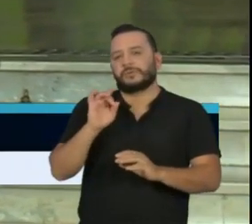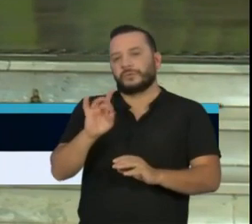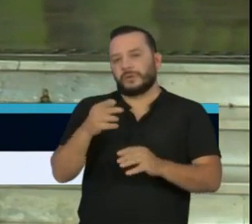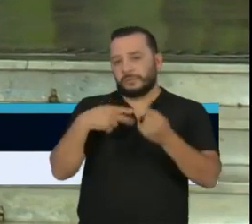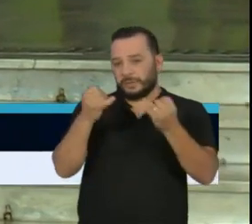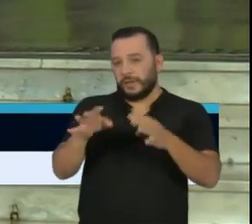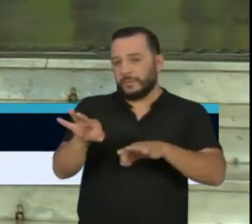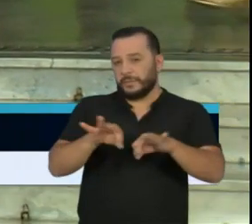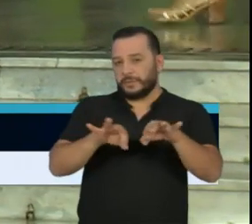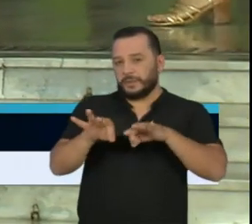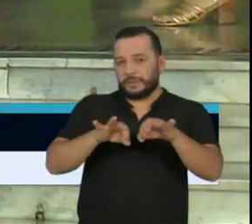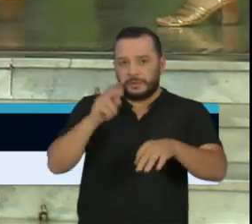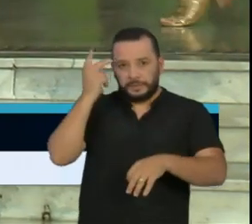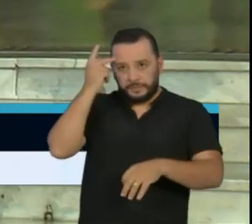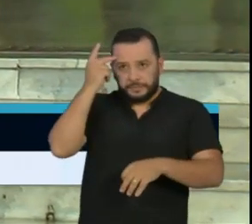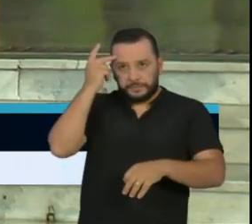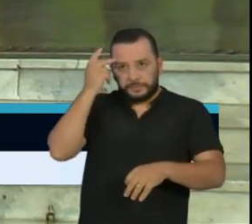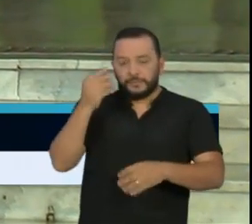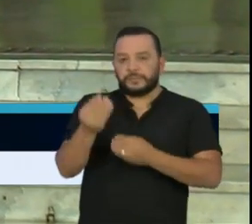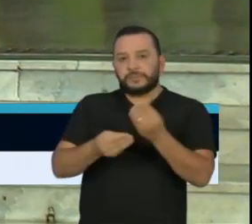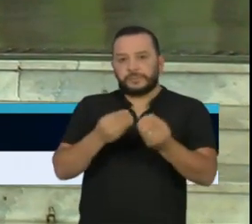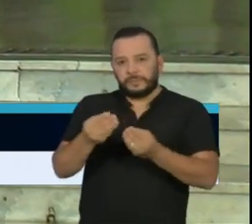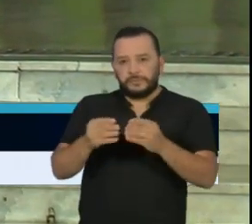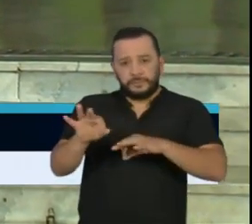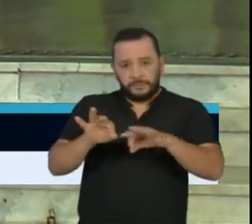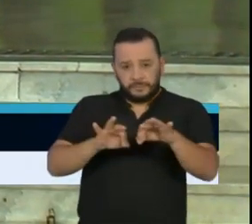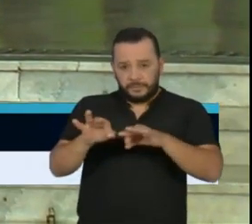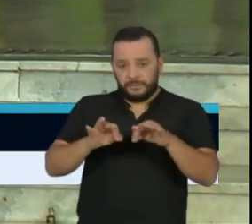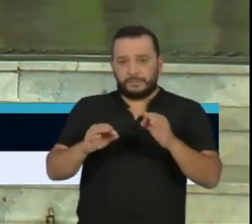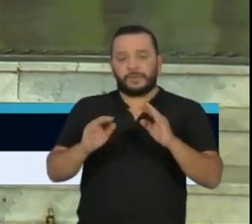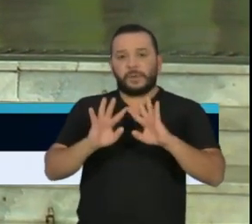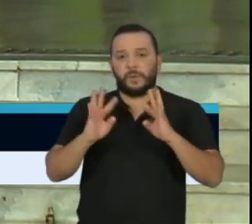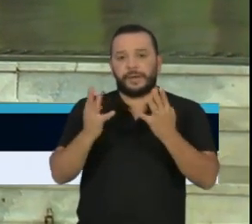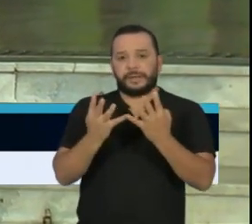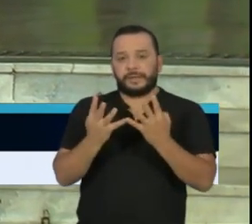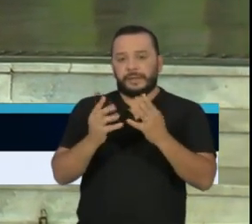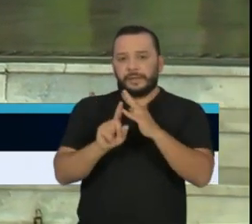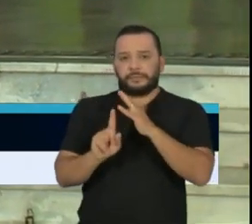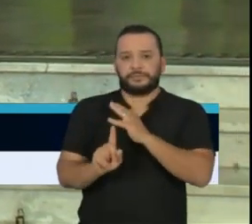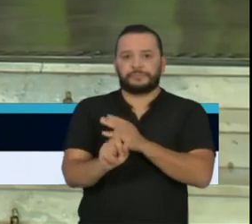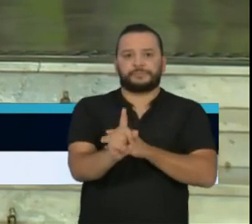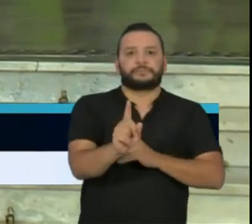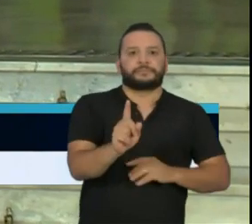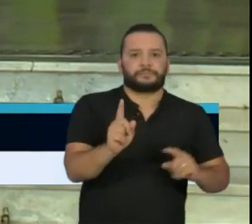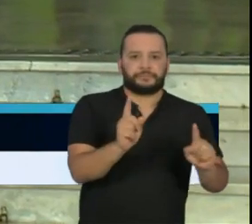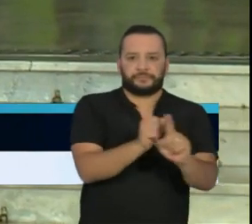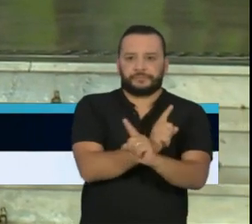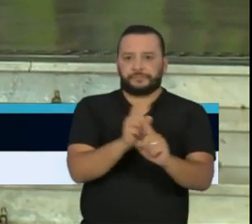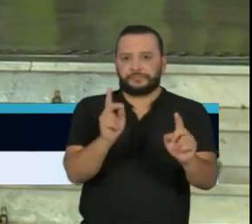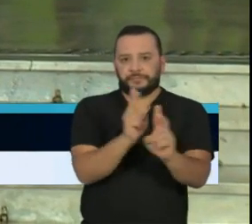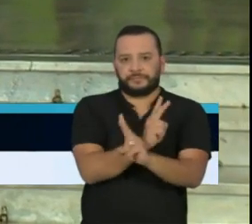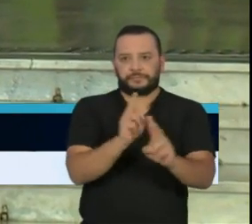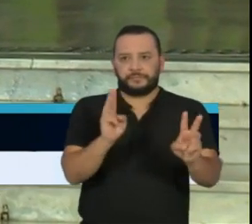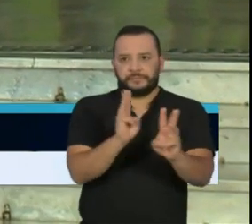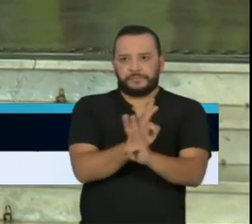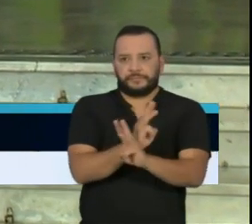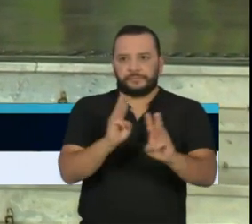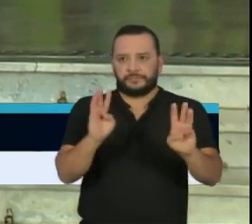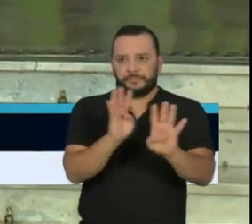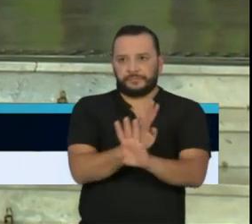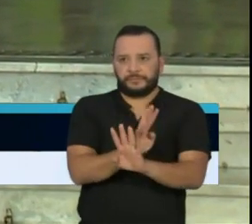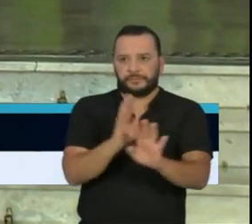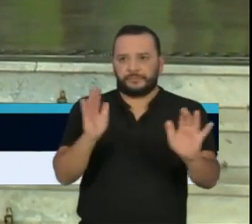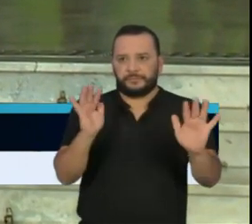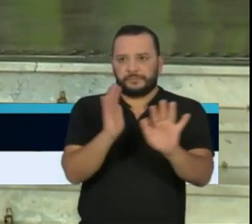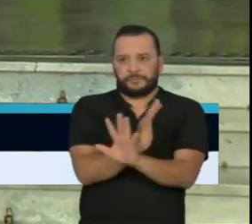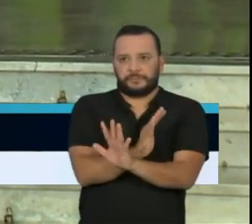Plano São Paulo, que é a saída planejada da quarentena onde puder, a partir do centro de contingência, tem entre